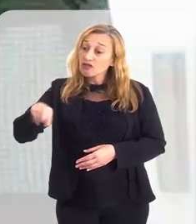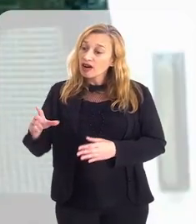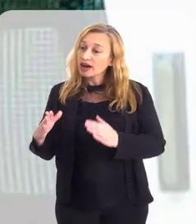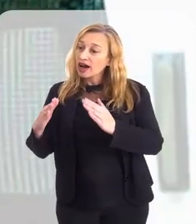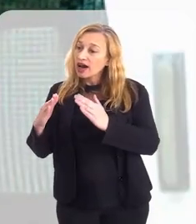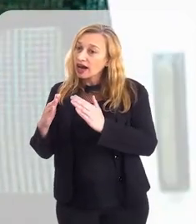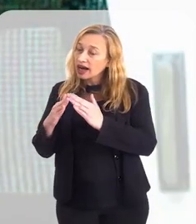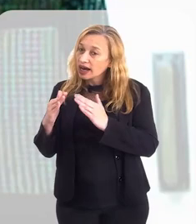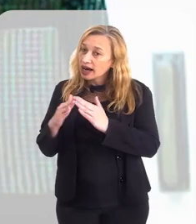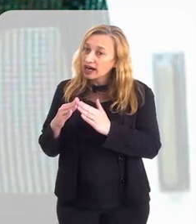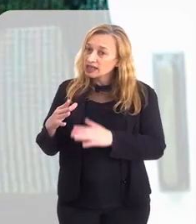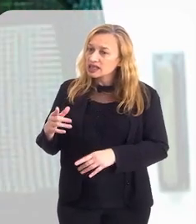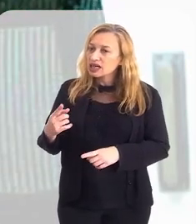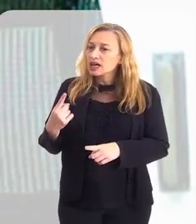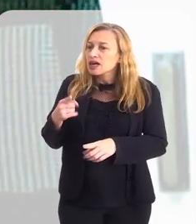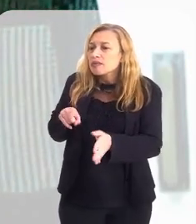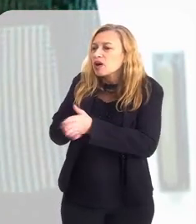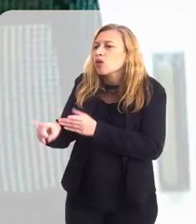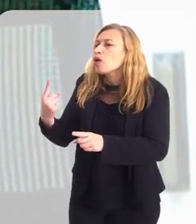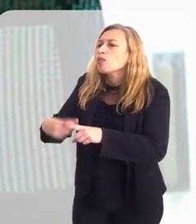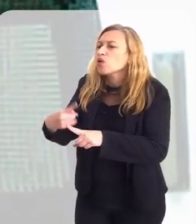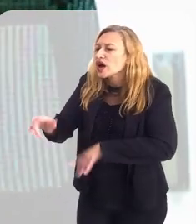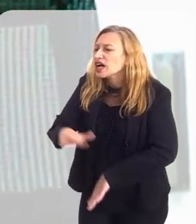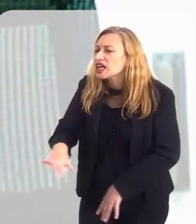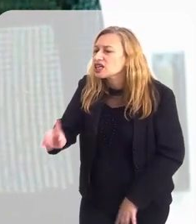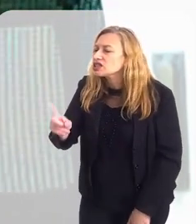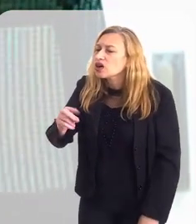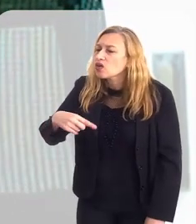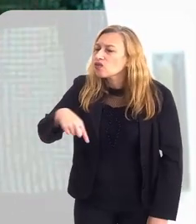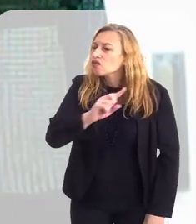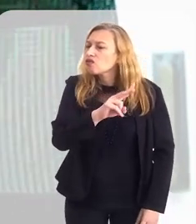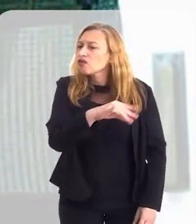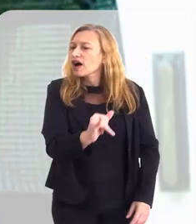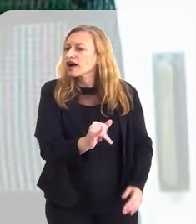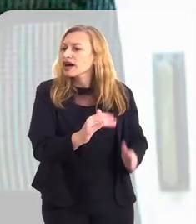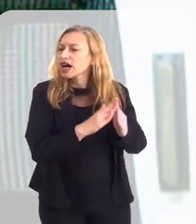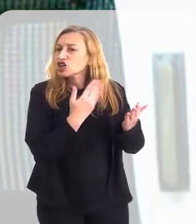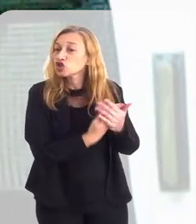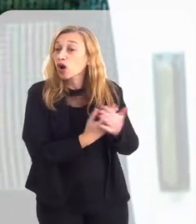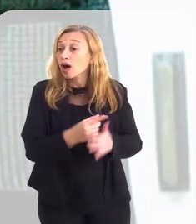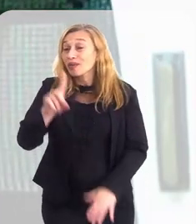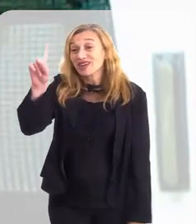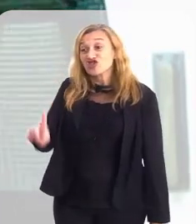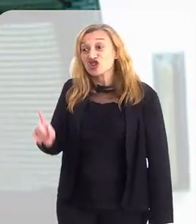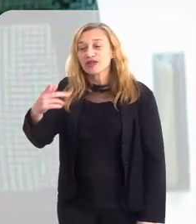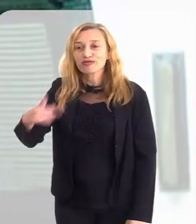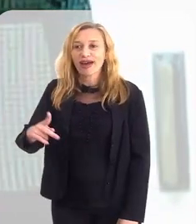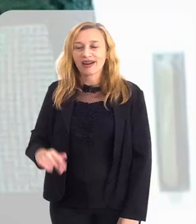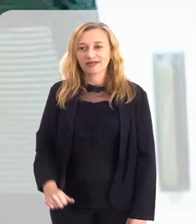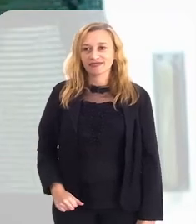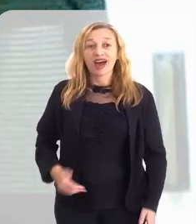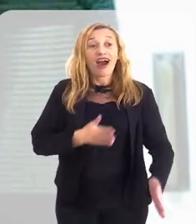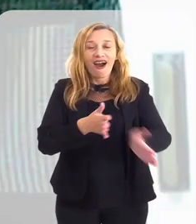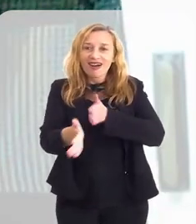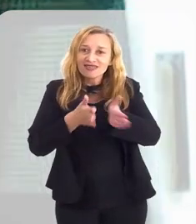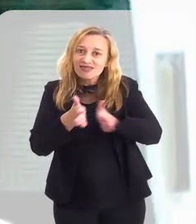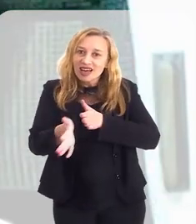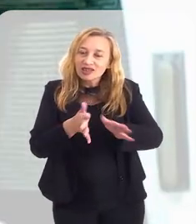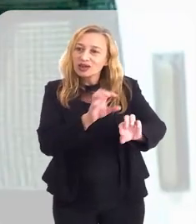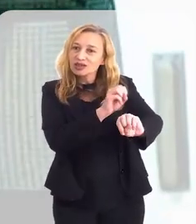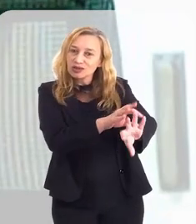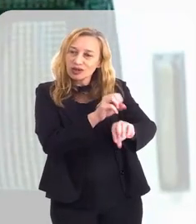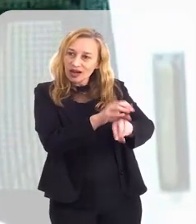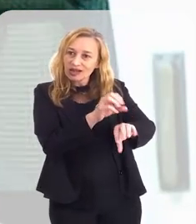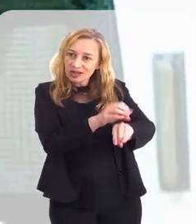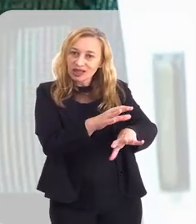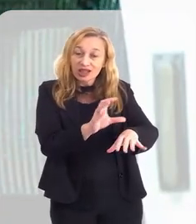até a casa da família saber por que a criança não está indo para a escola. Porque é um direito da criança ir à escola. O acesso à